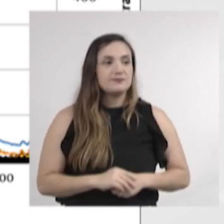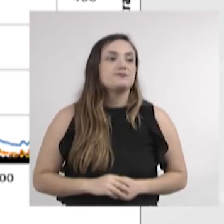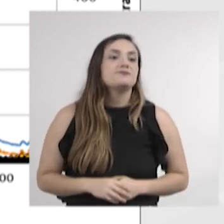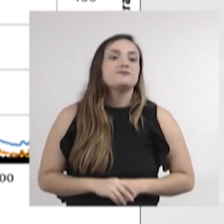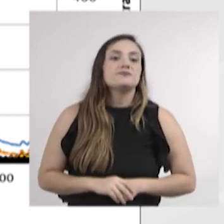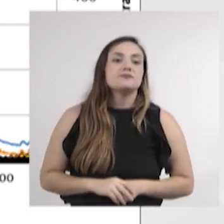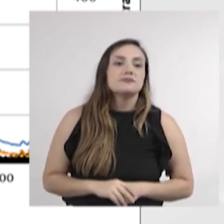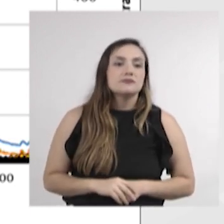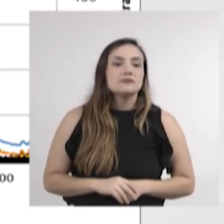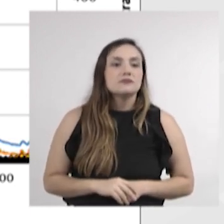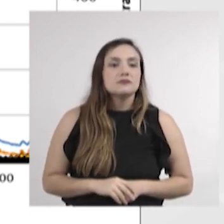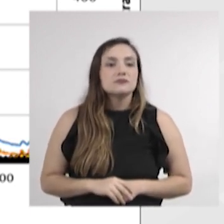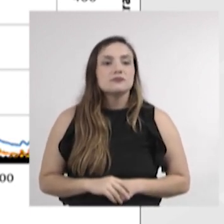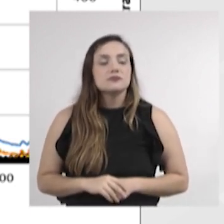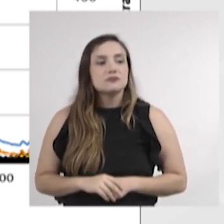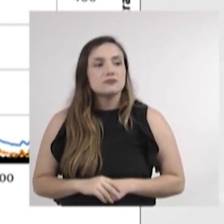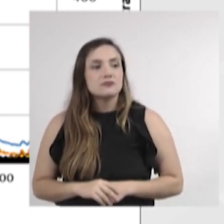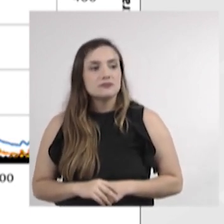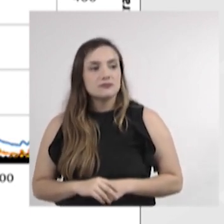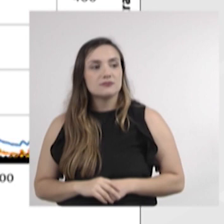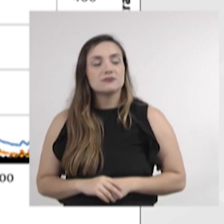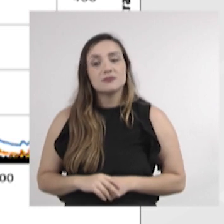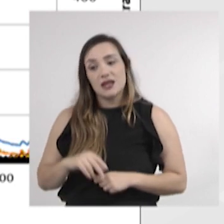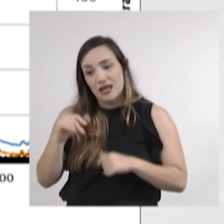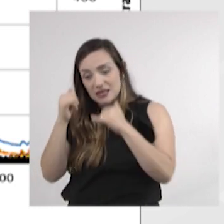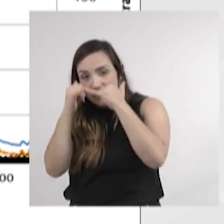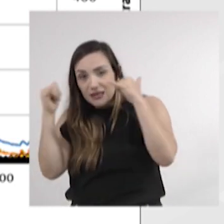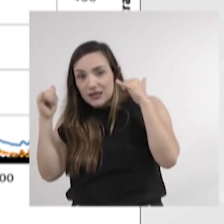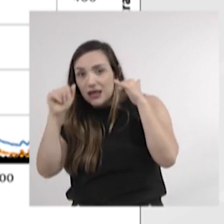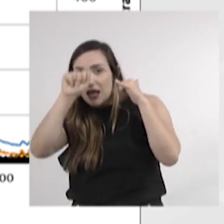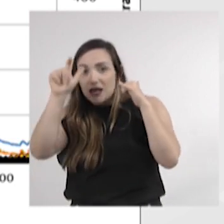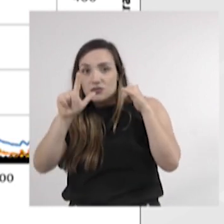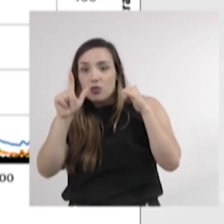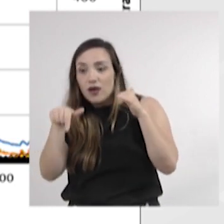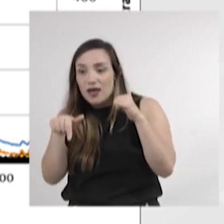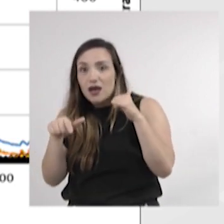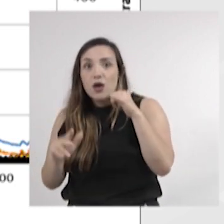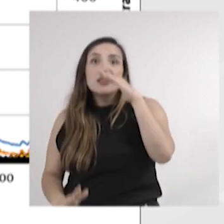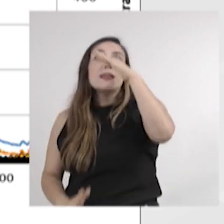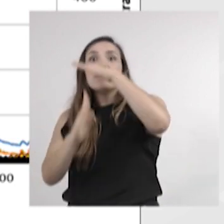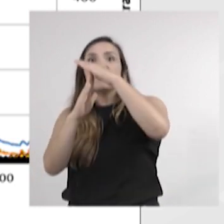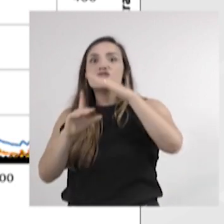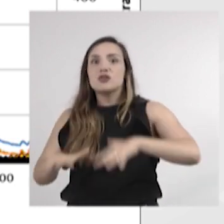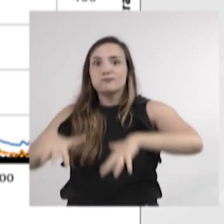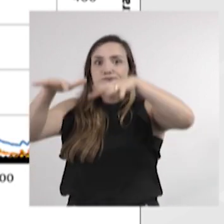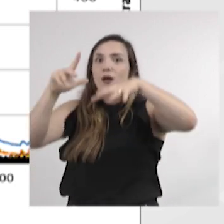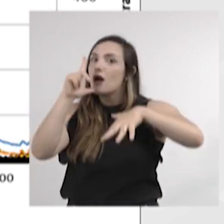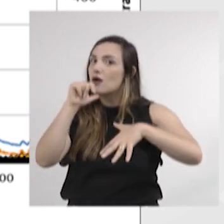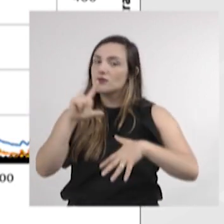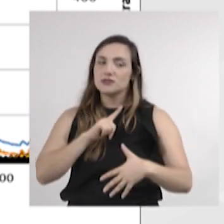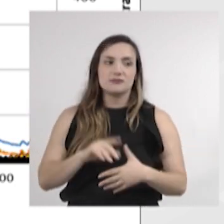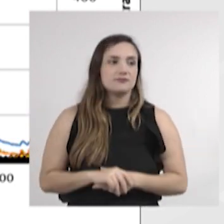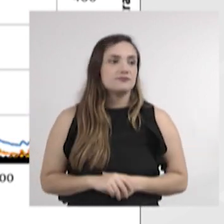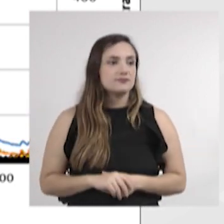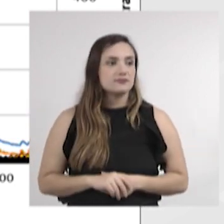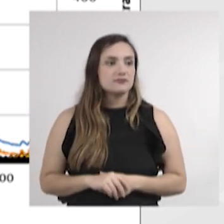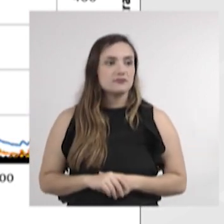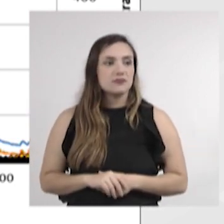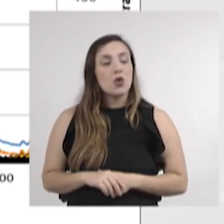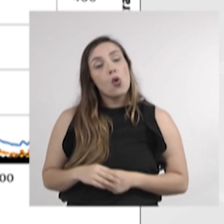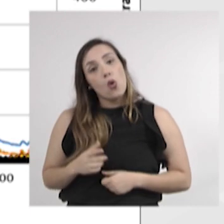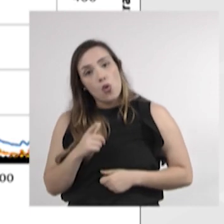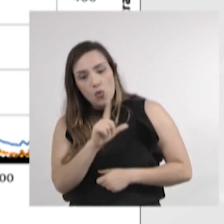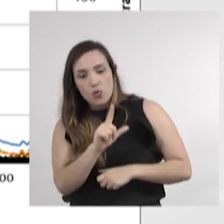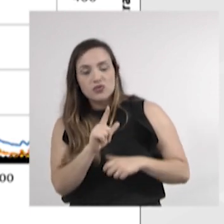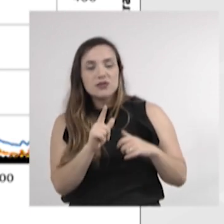aqui. Então, a linha azul é vazão. Amostras pontuais, aquelas que os amostradores recolhem,